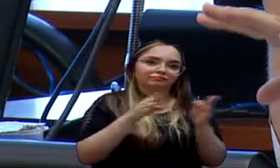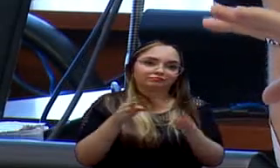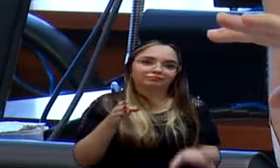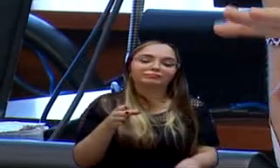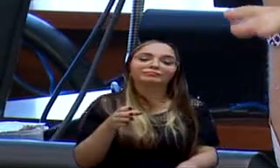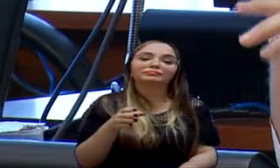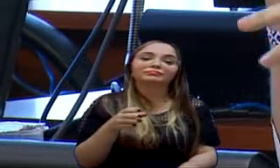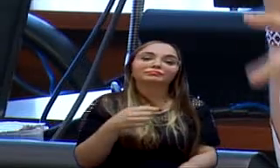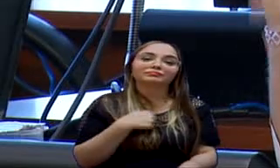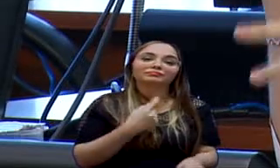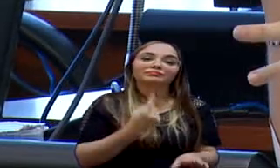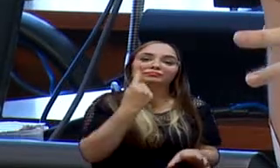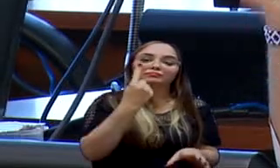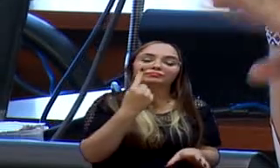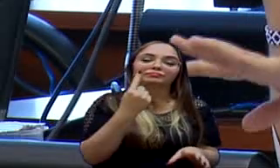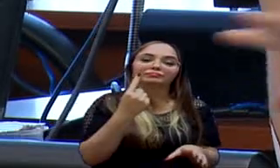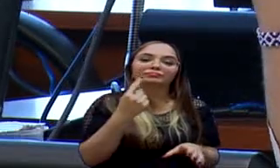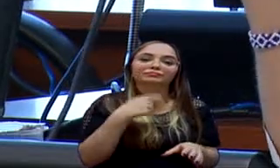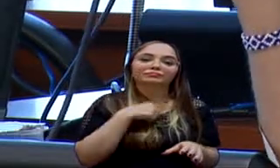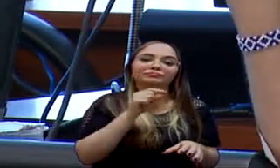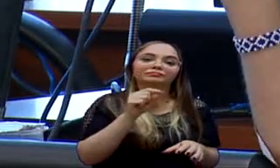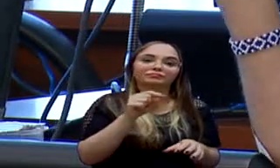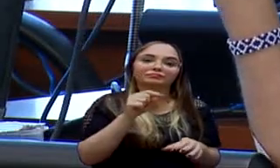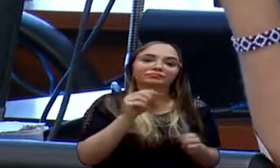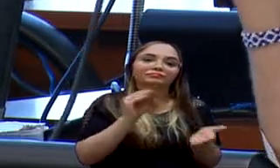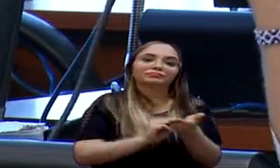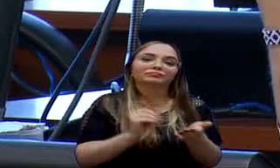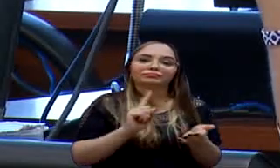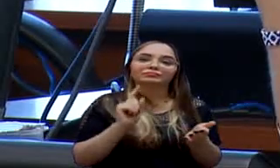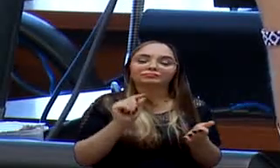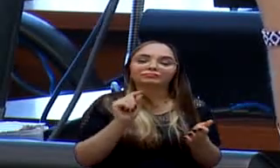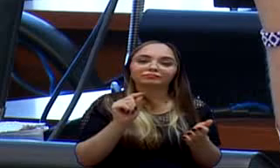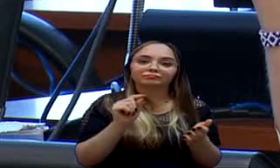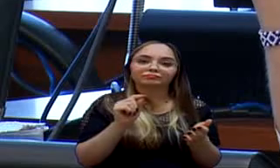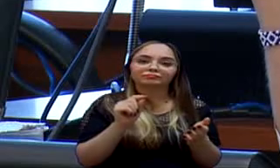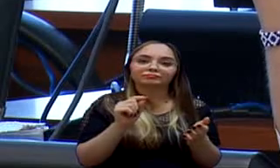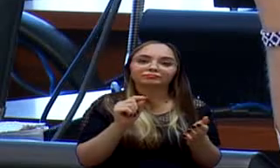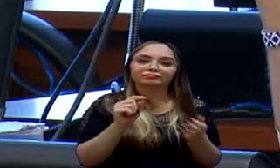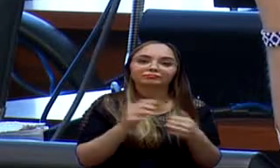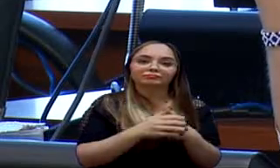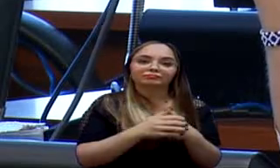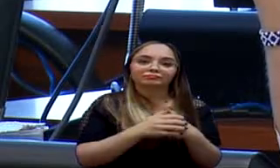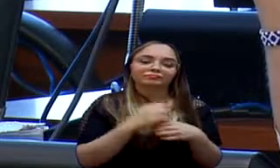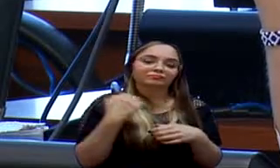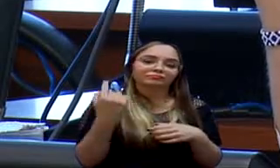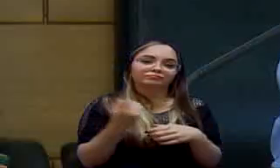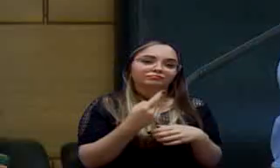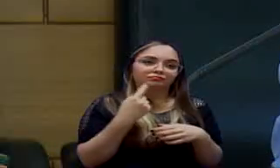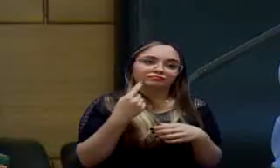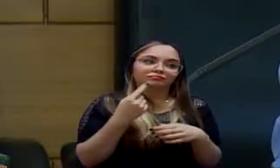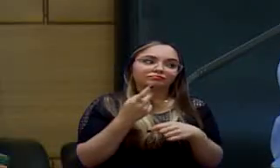a única questão que a gente se preocupa é para que não falte né o serviço a verdade